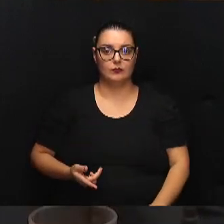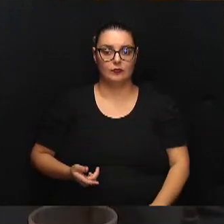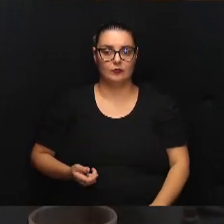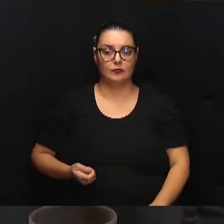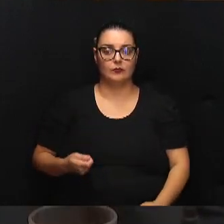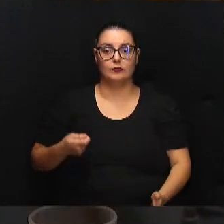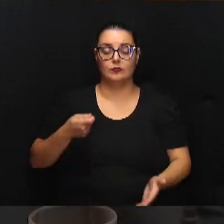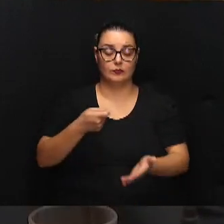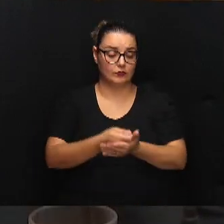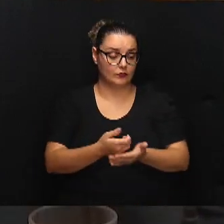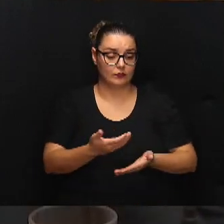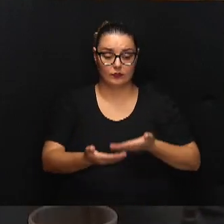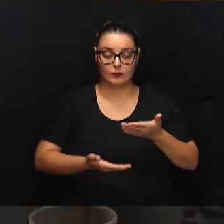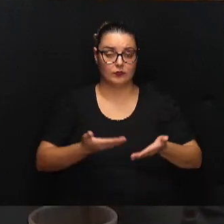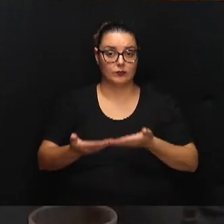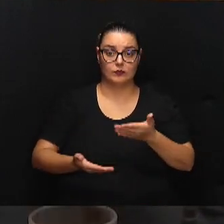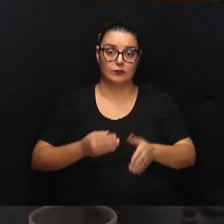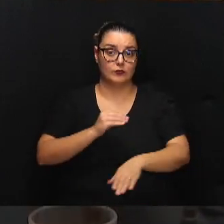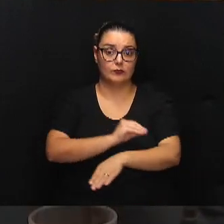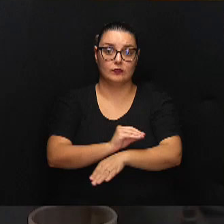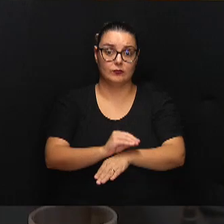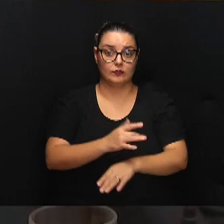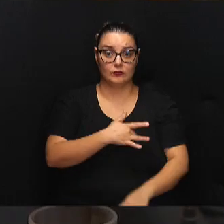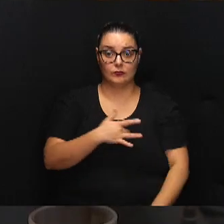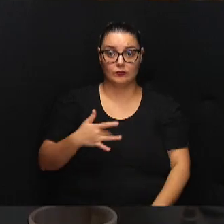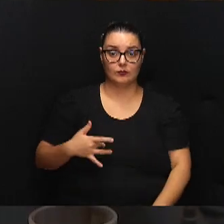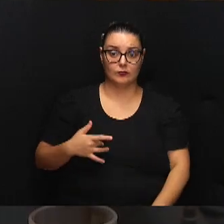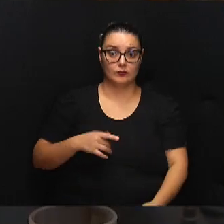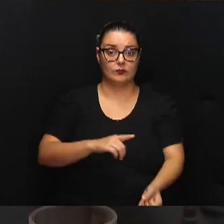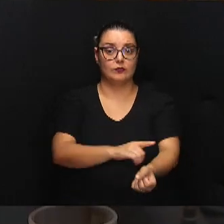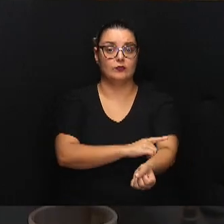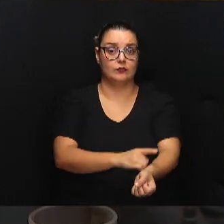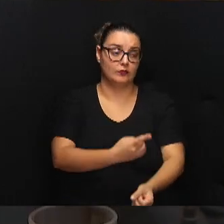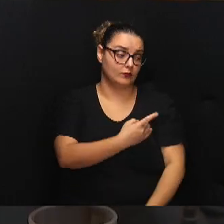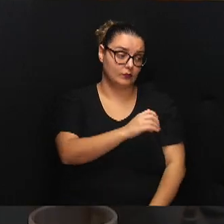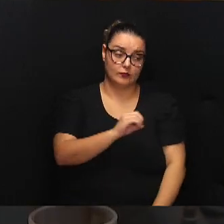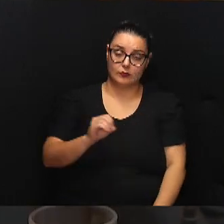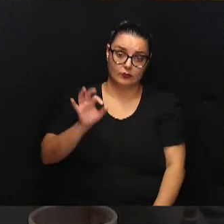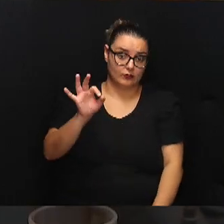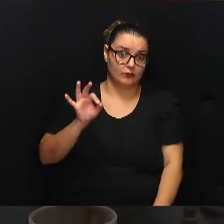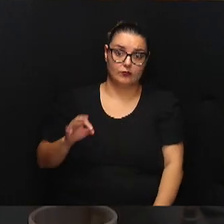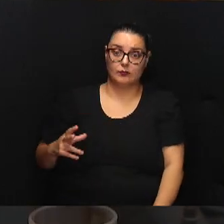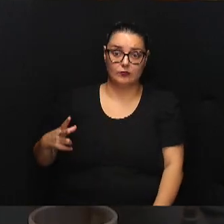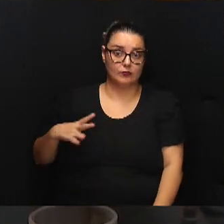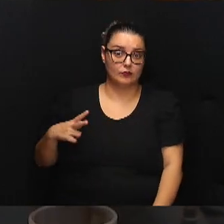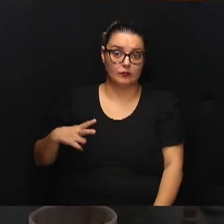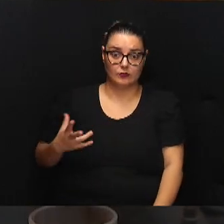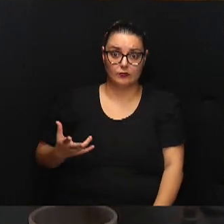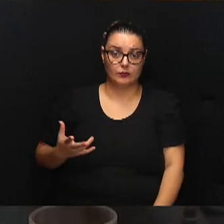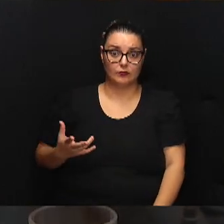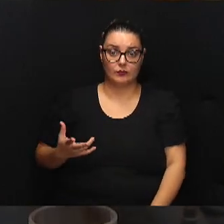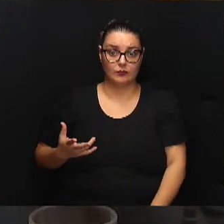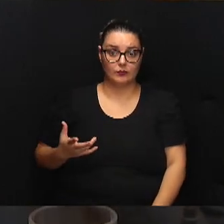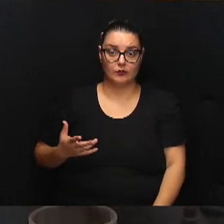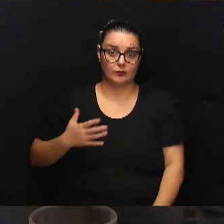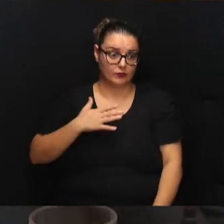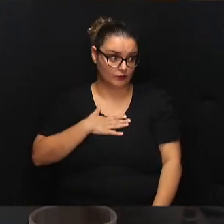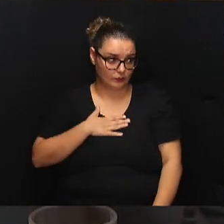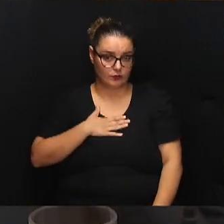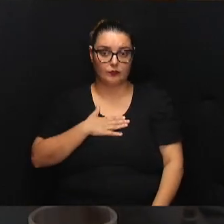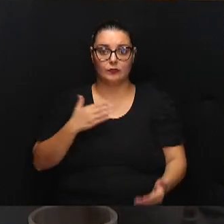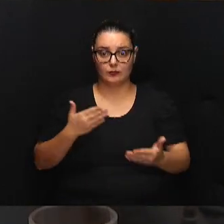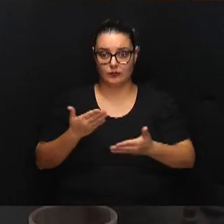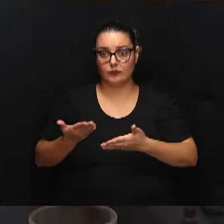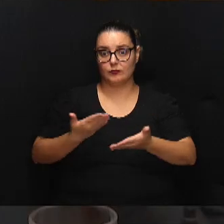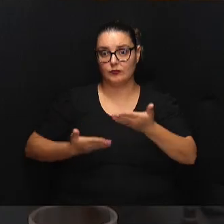um tratamento, um cuidado de saúde com diabetes 100% particular, né? Para mim, hoje, o